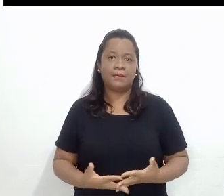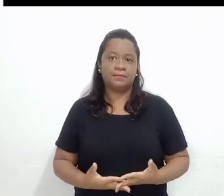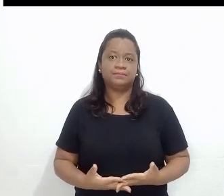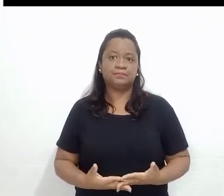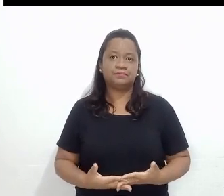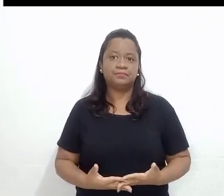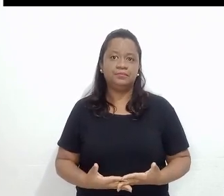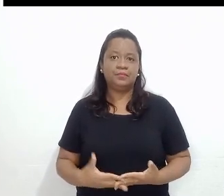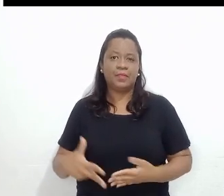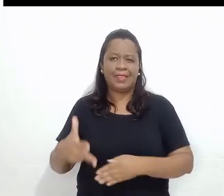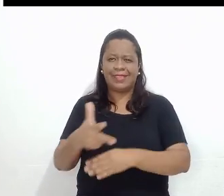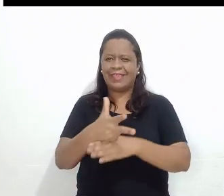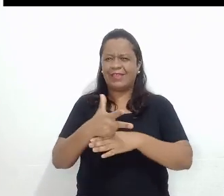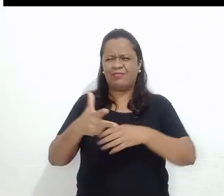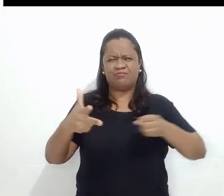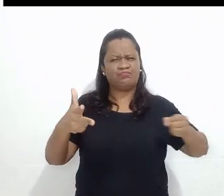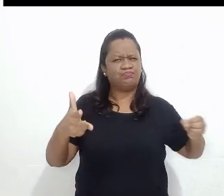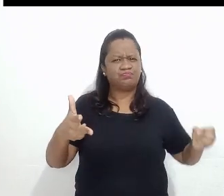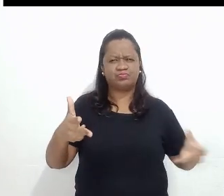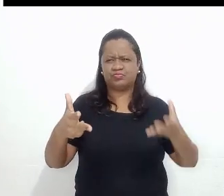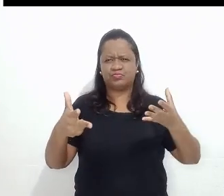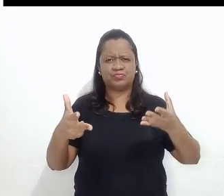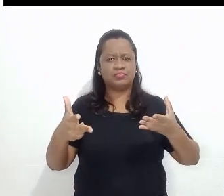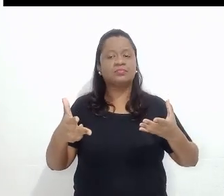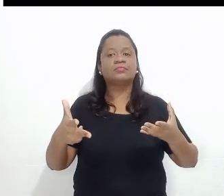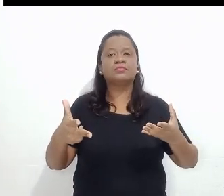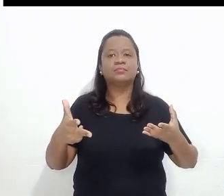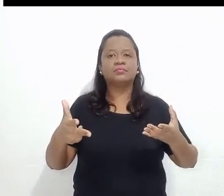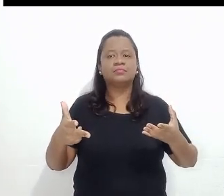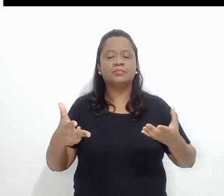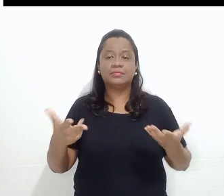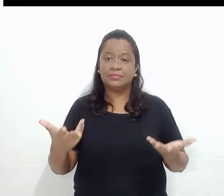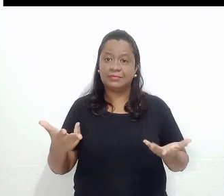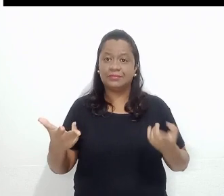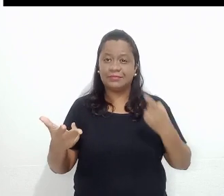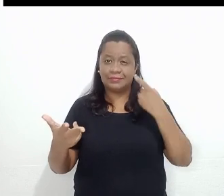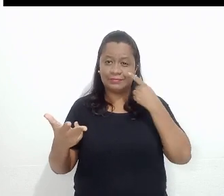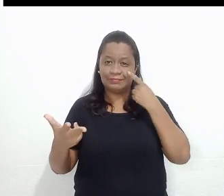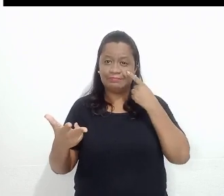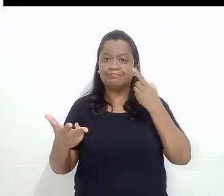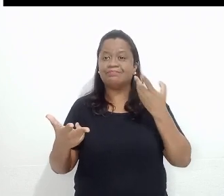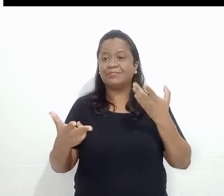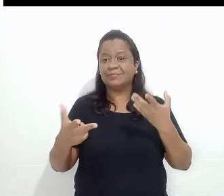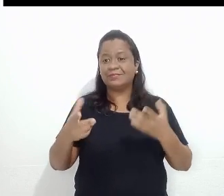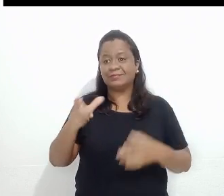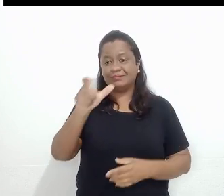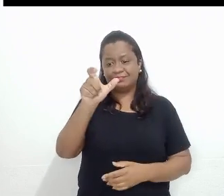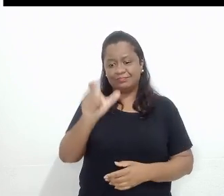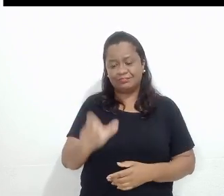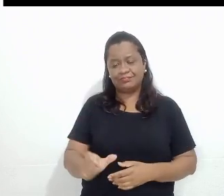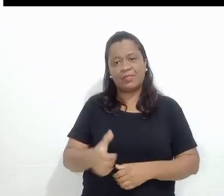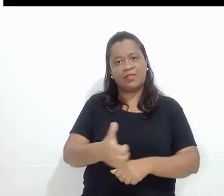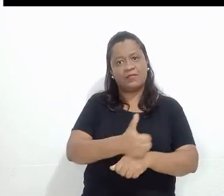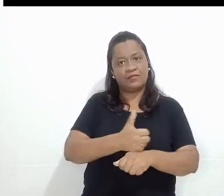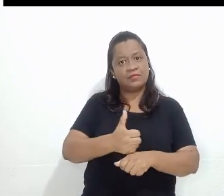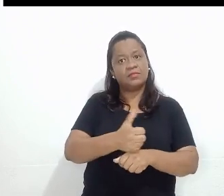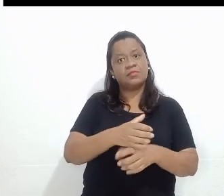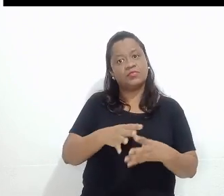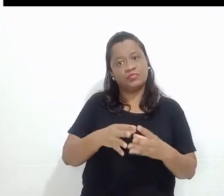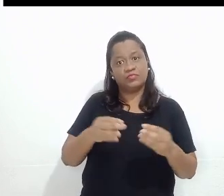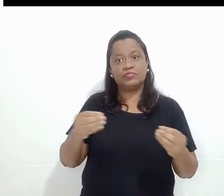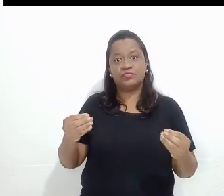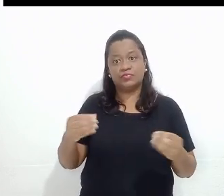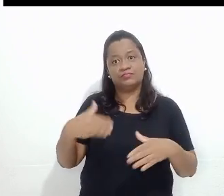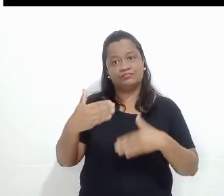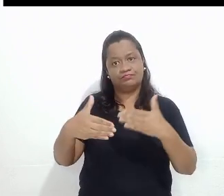com as câmeras muito modernas, a gente vê que esse tipo de função tende a desaparecer. Tá? E, assim, é